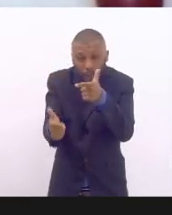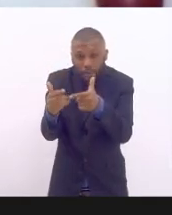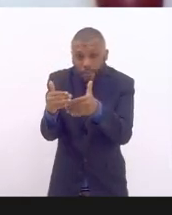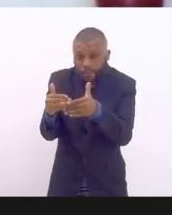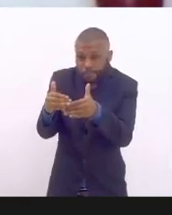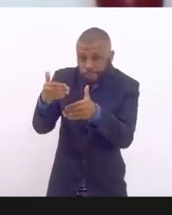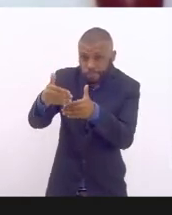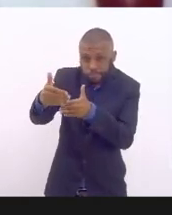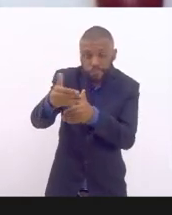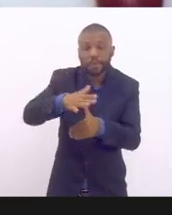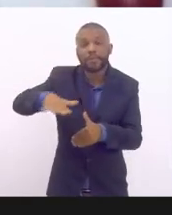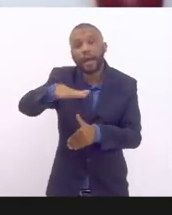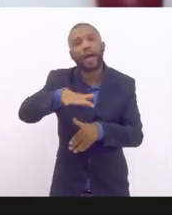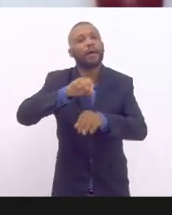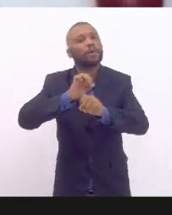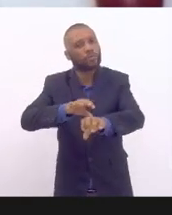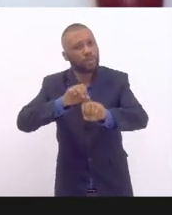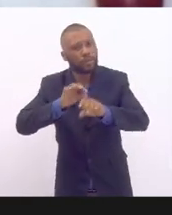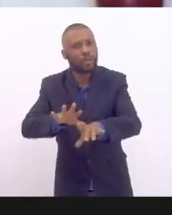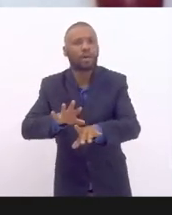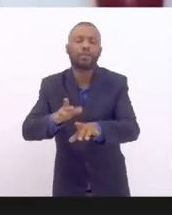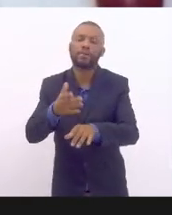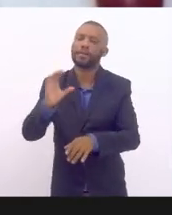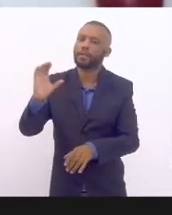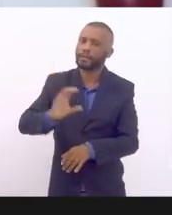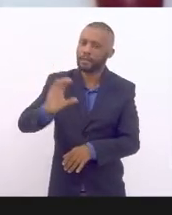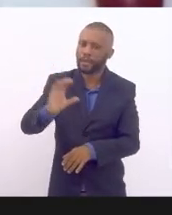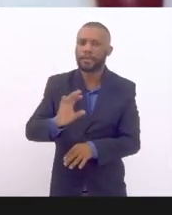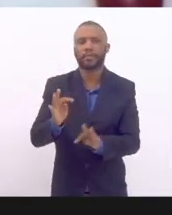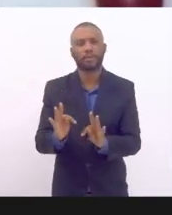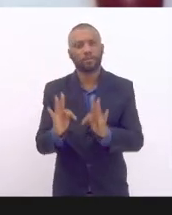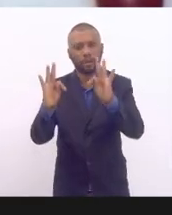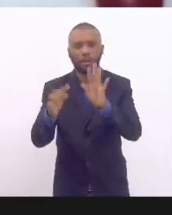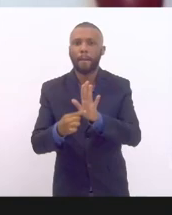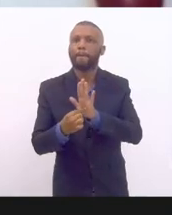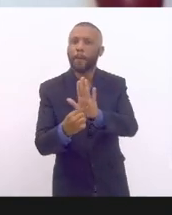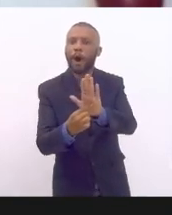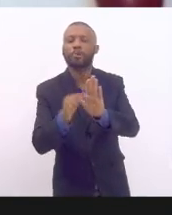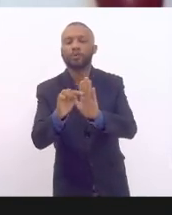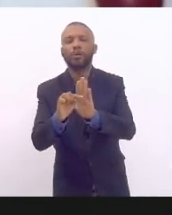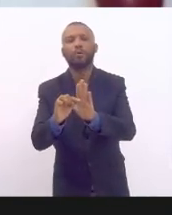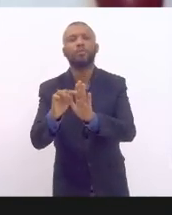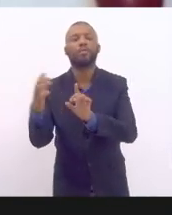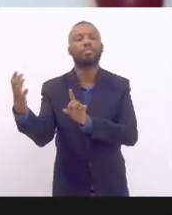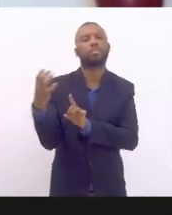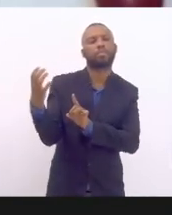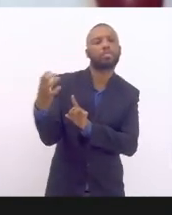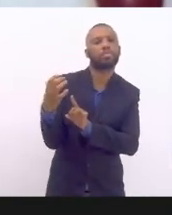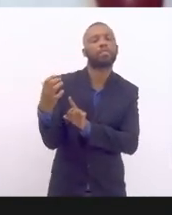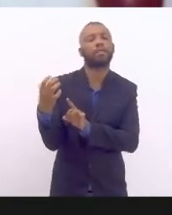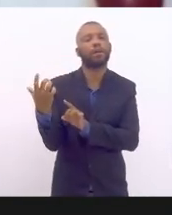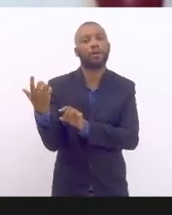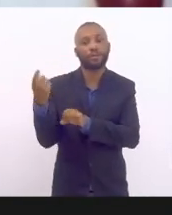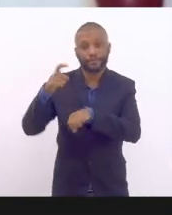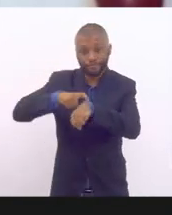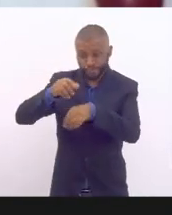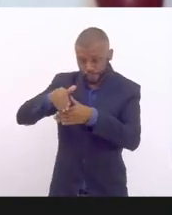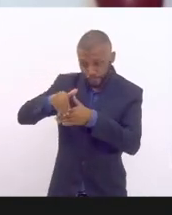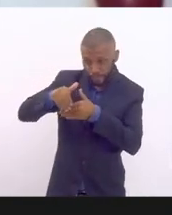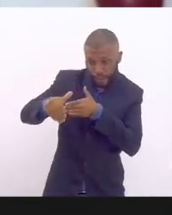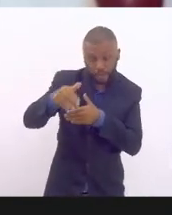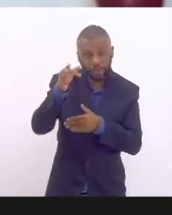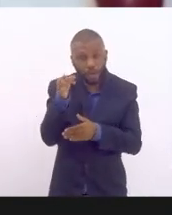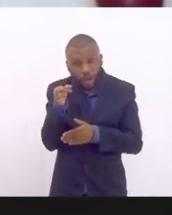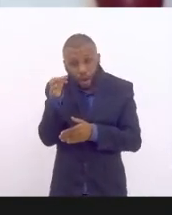na área de educação e na área de ciência e tecnologia efeito de médio e longo prazo para toda a nossa